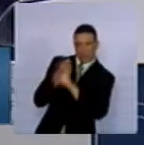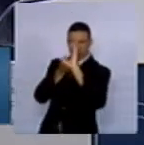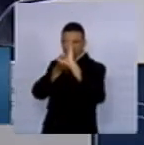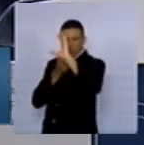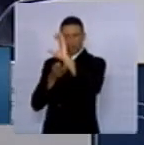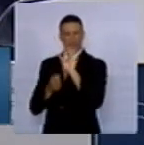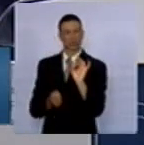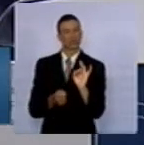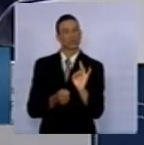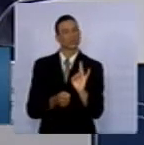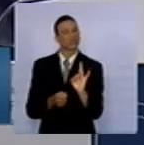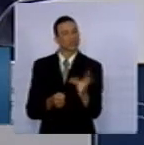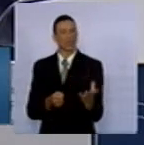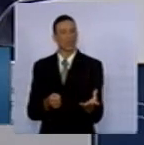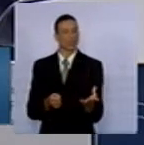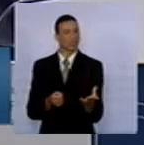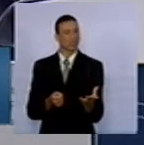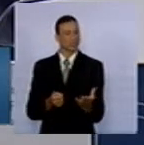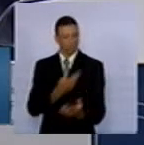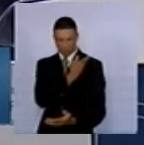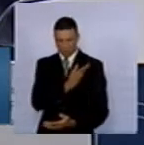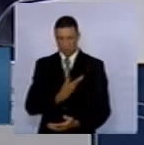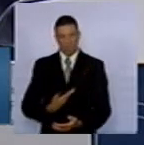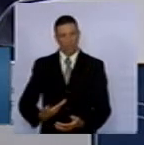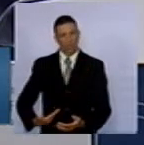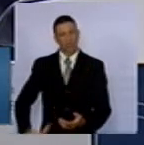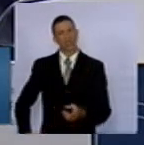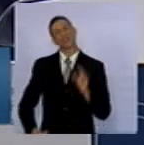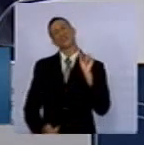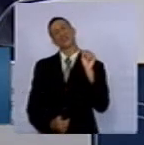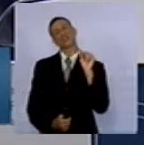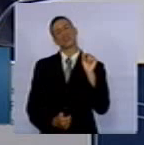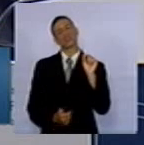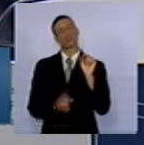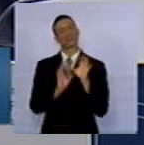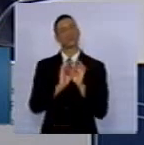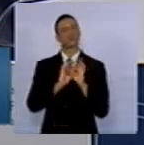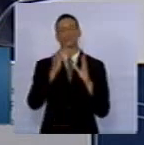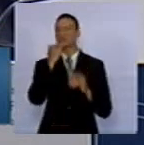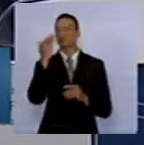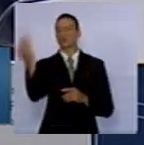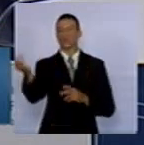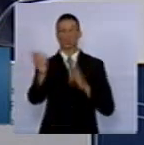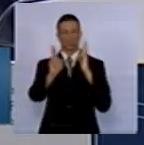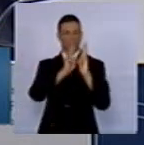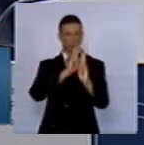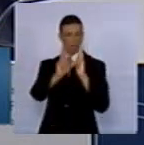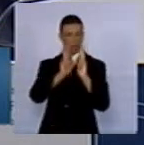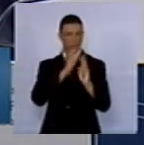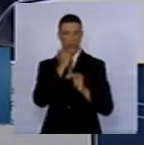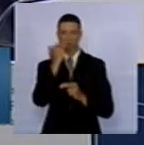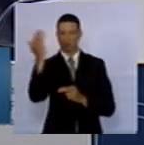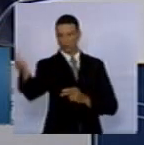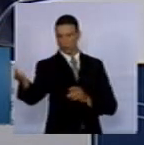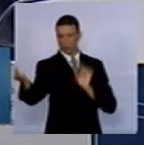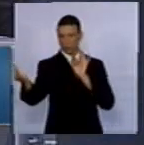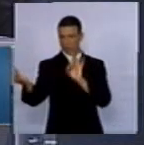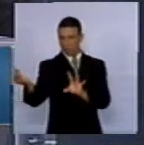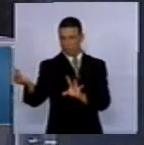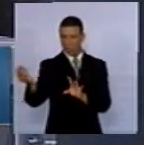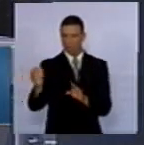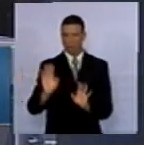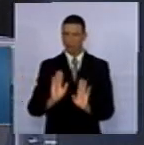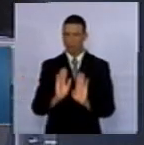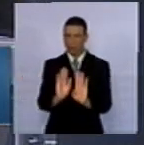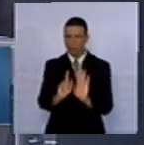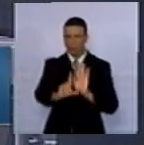legítimos né e o Estado está ficando na posição de considerar a pena a rede mas isto se formos